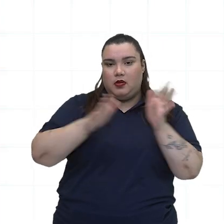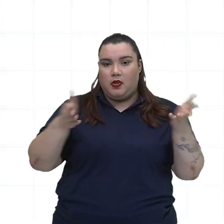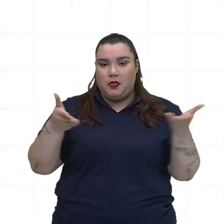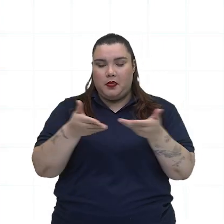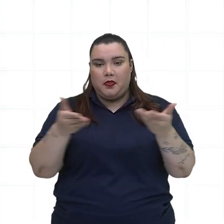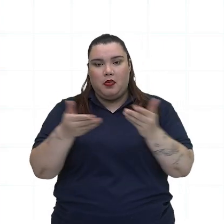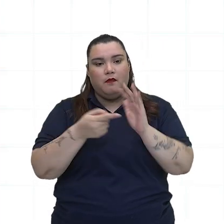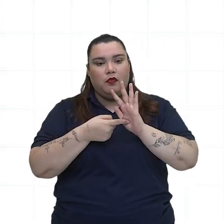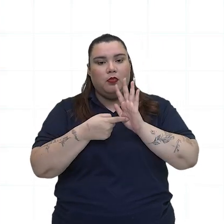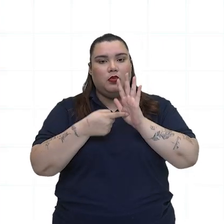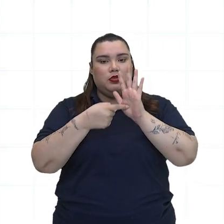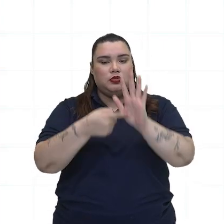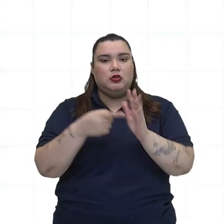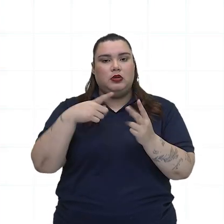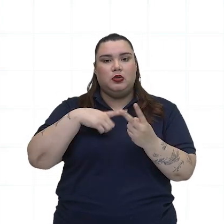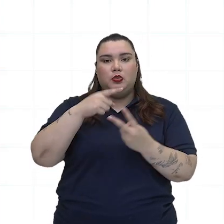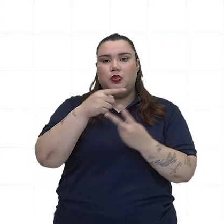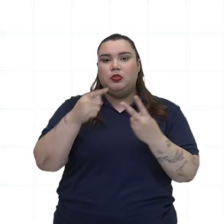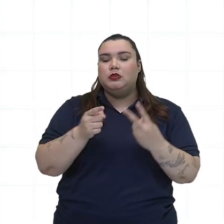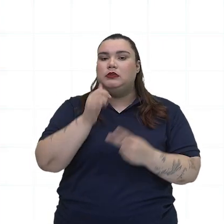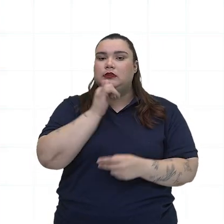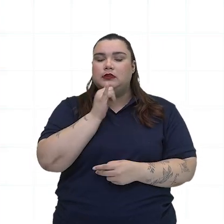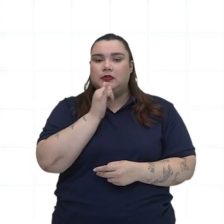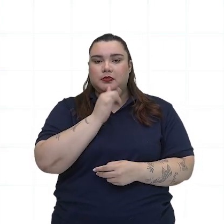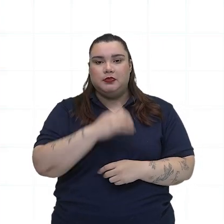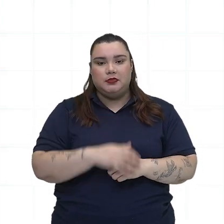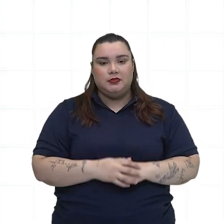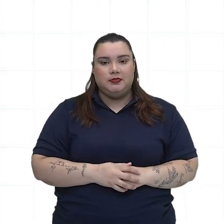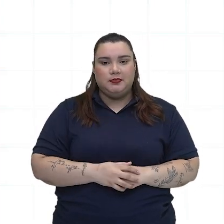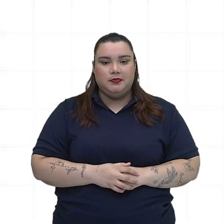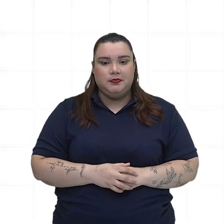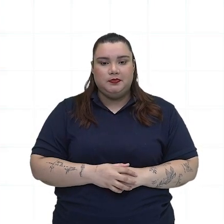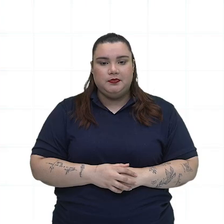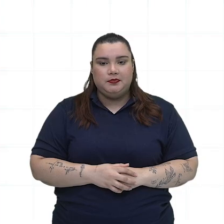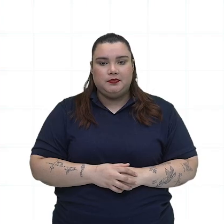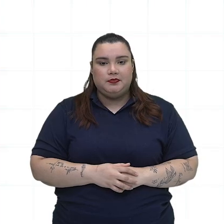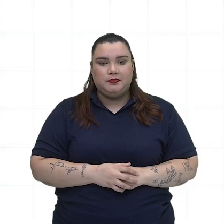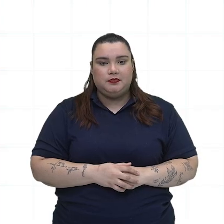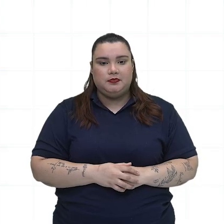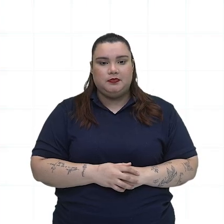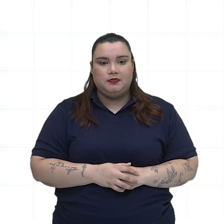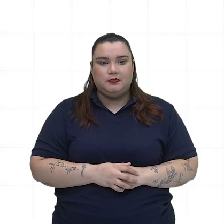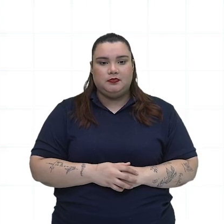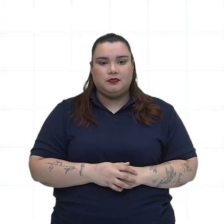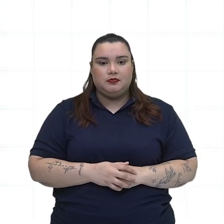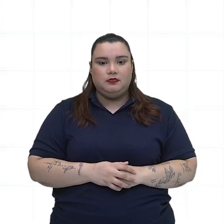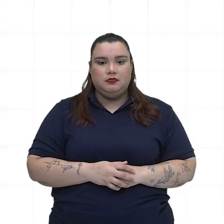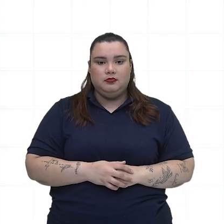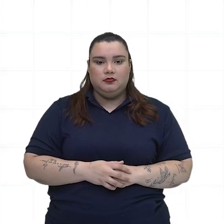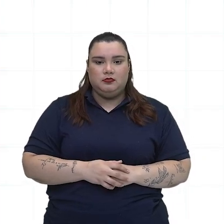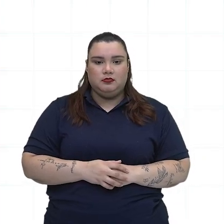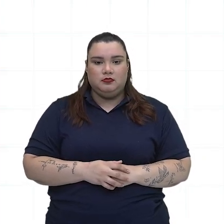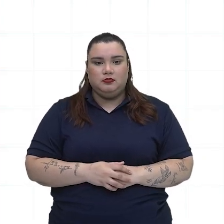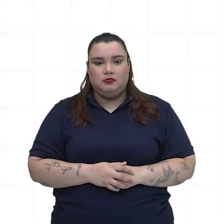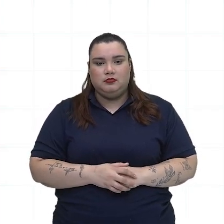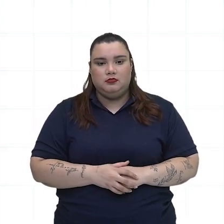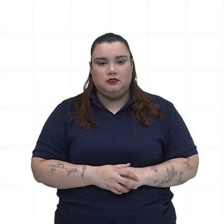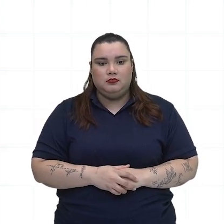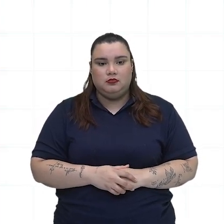agora um áudio que vai trazer dois exemplos de timbres diferentes. O timbre é a cor do